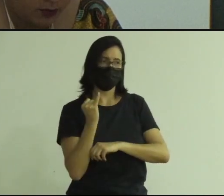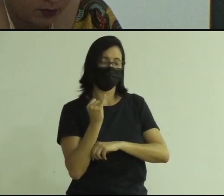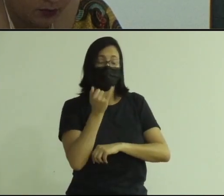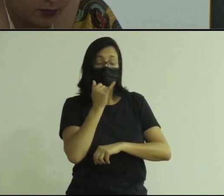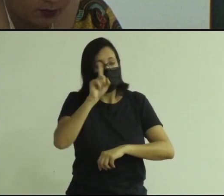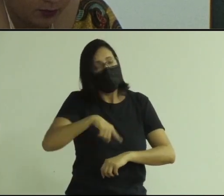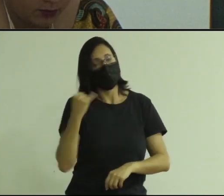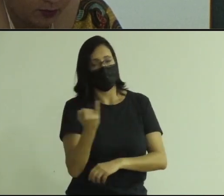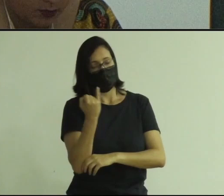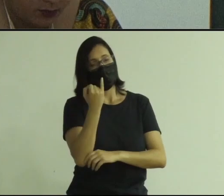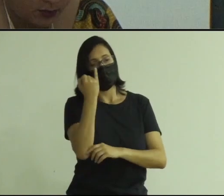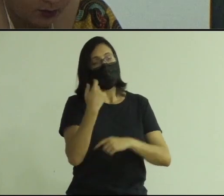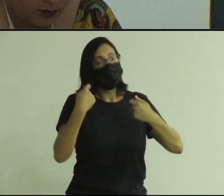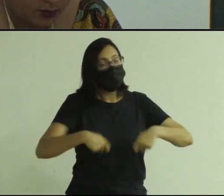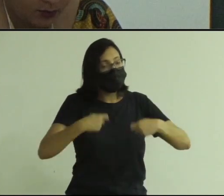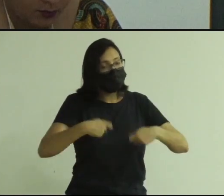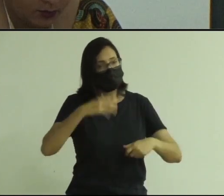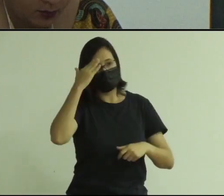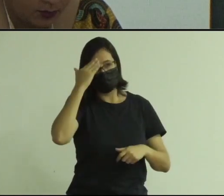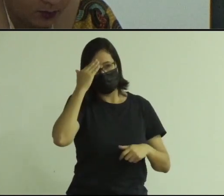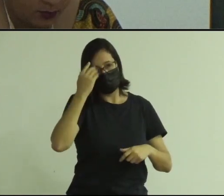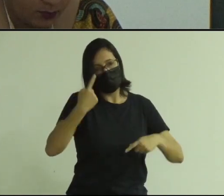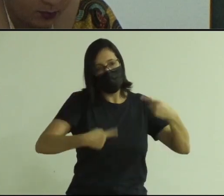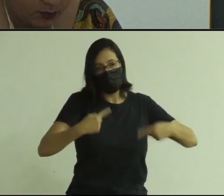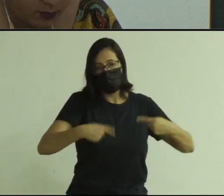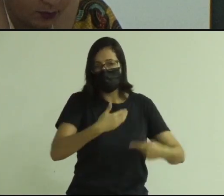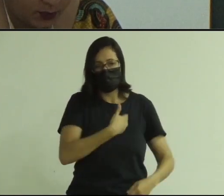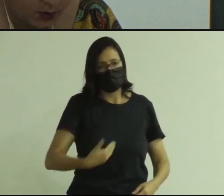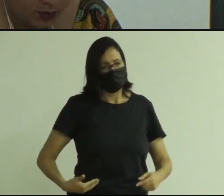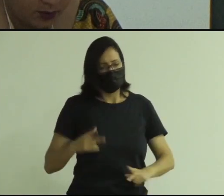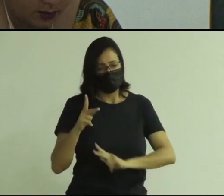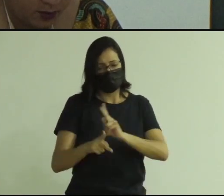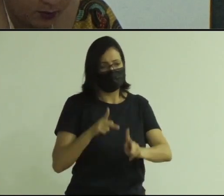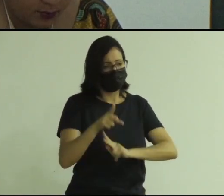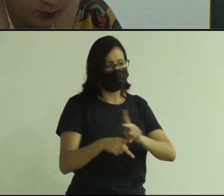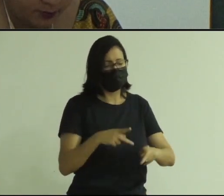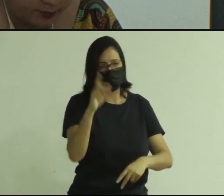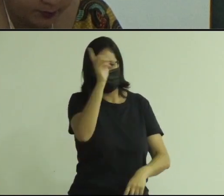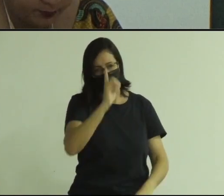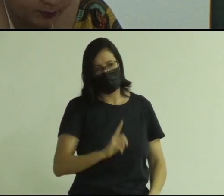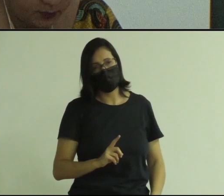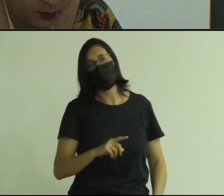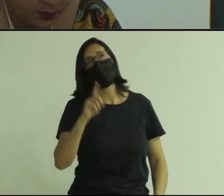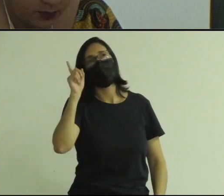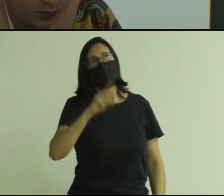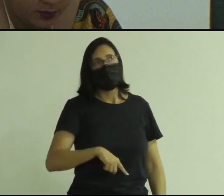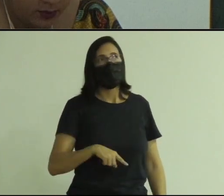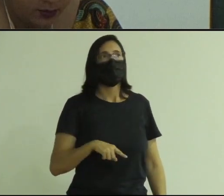também que termos de política pública para a população com deficiência é uma